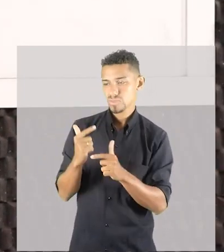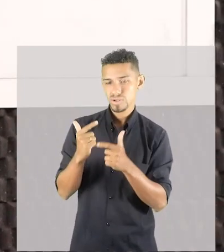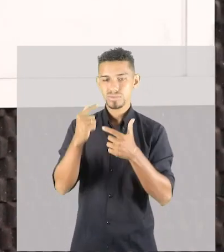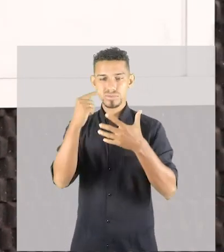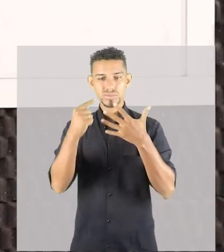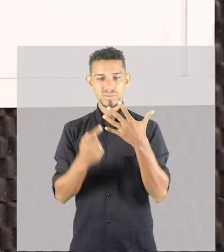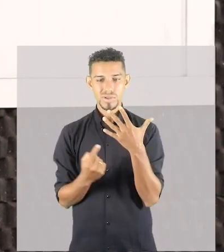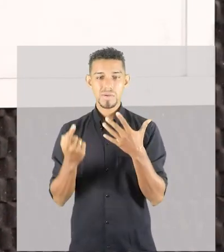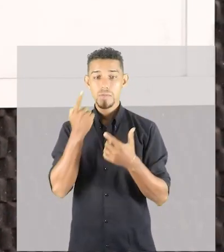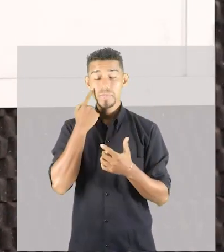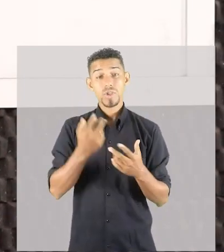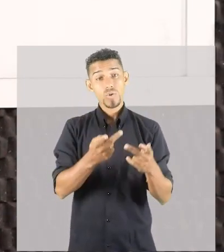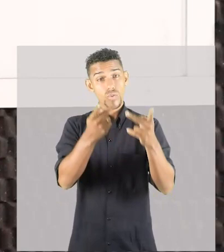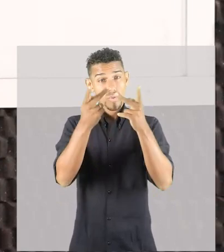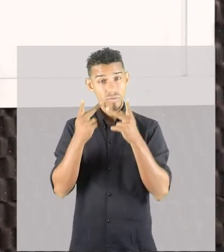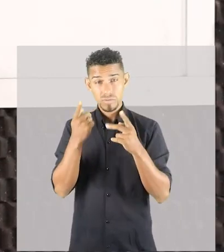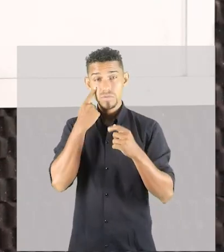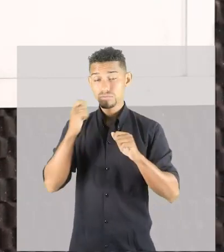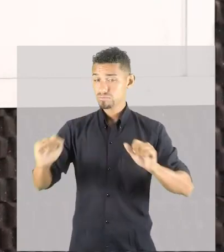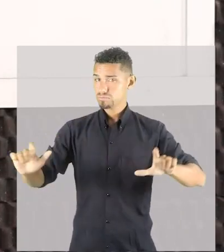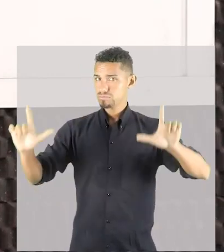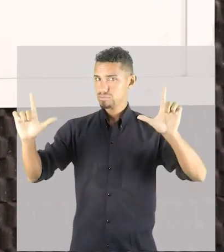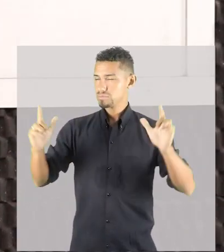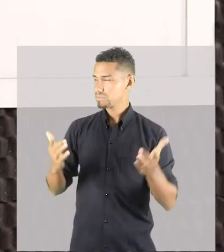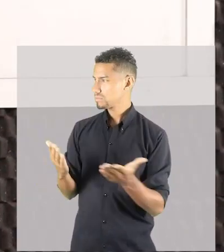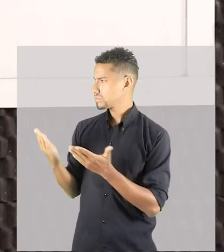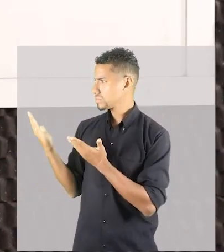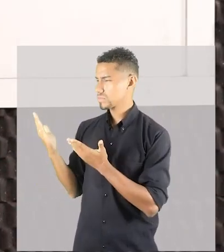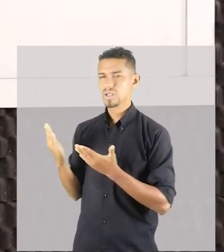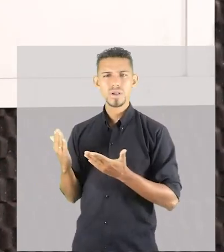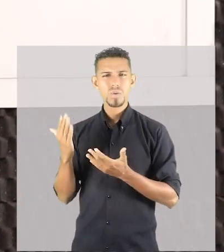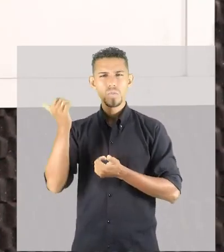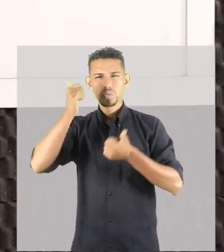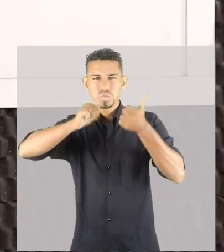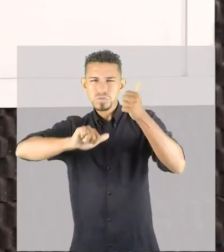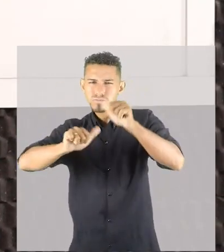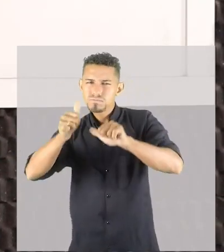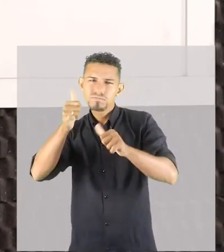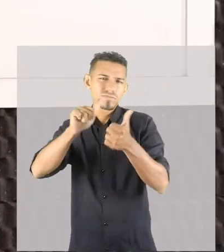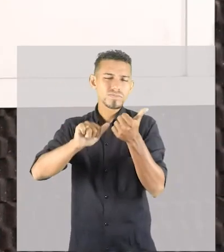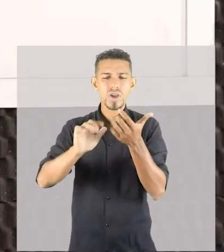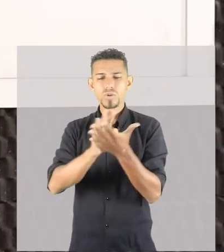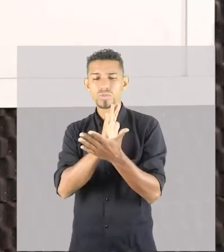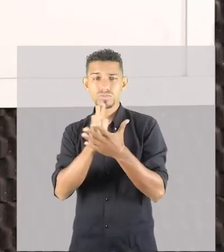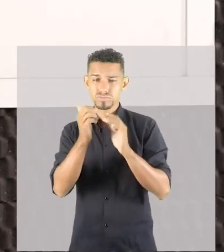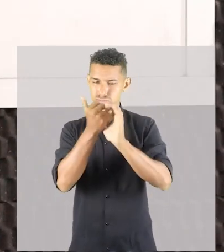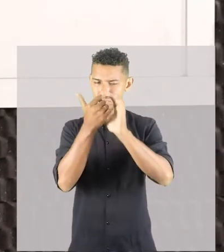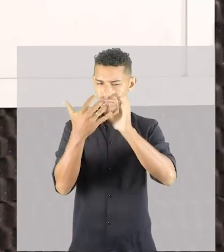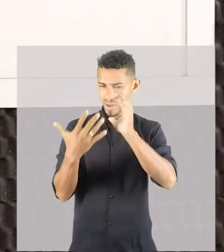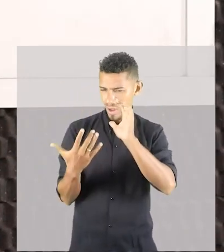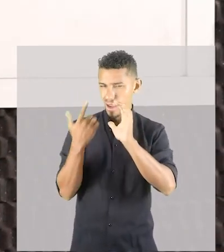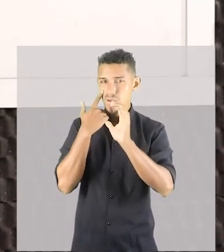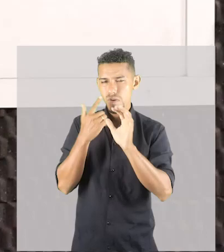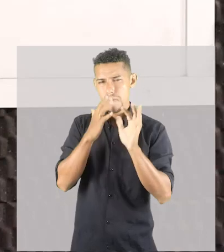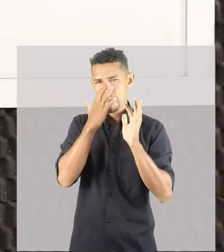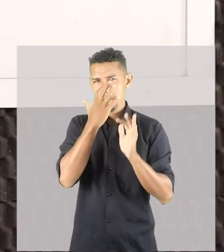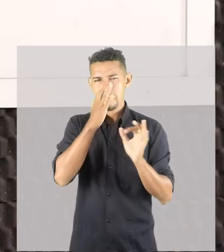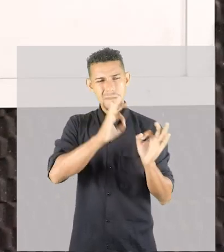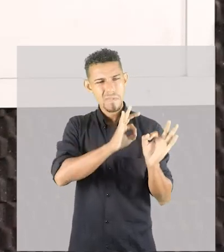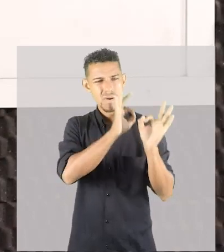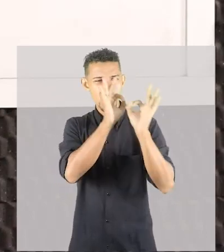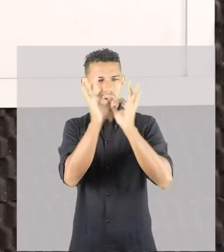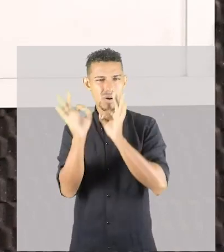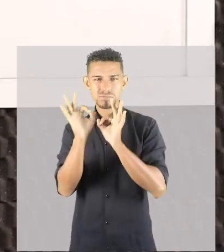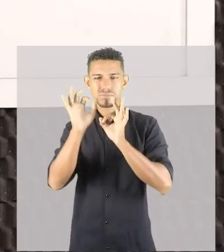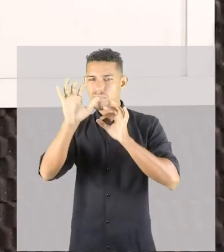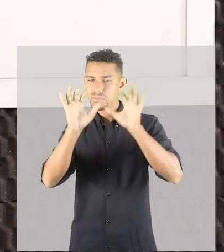Então, eu já convido você a vir aqui para o quadro comigo e analisar, algumas dessas características que a gente observa nos